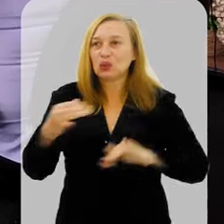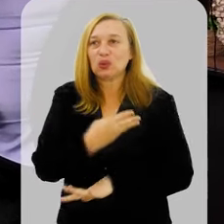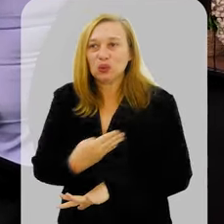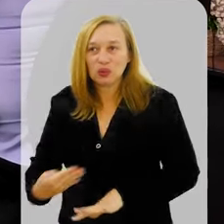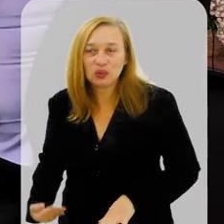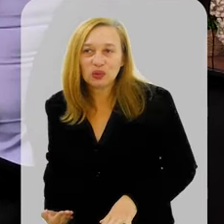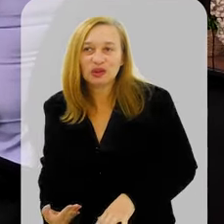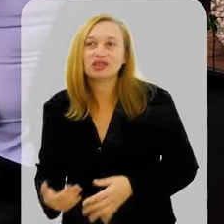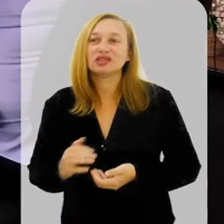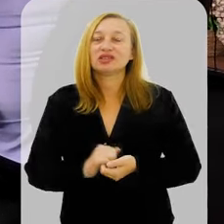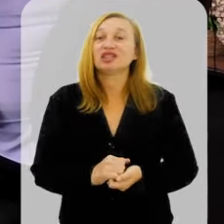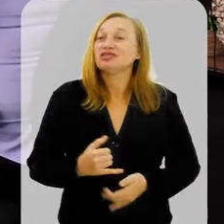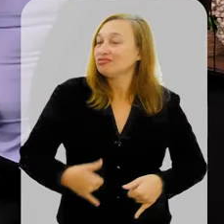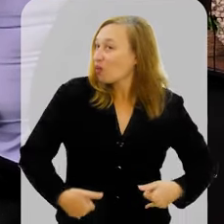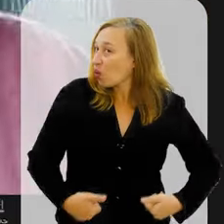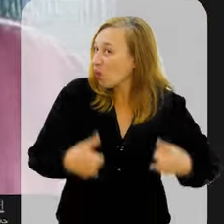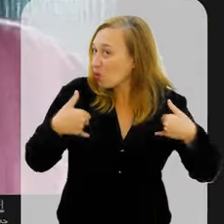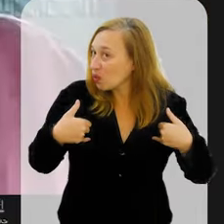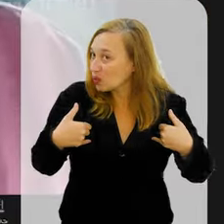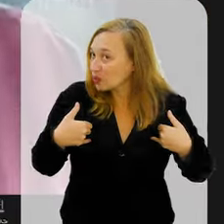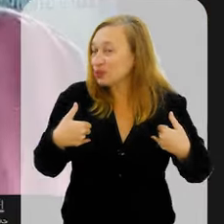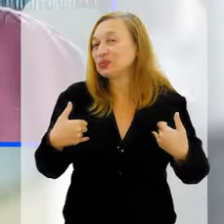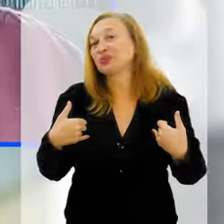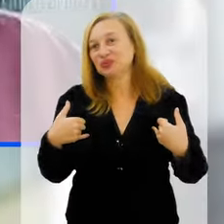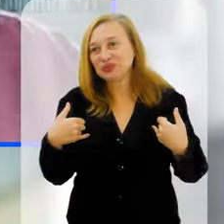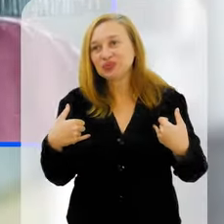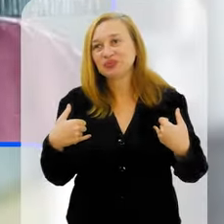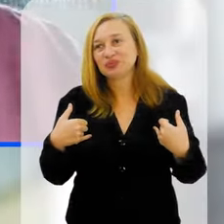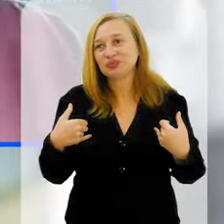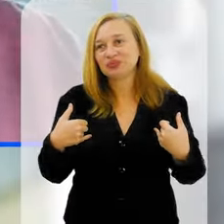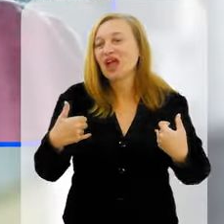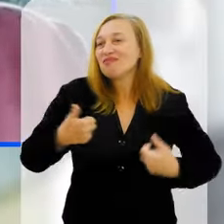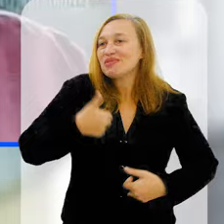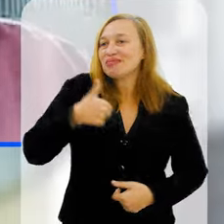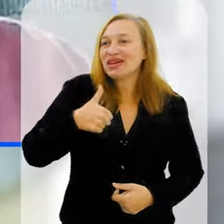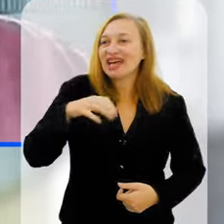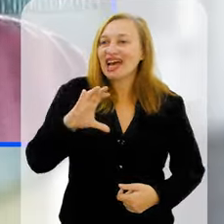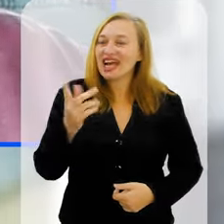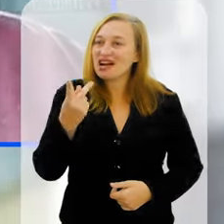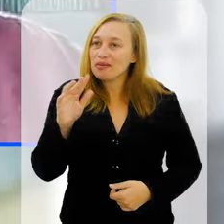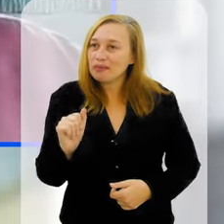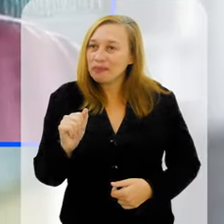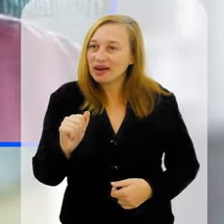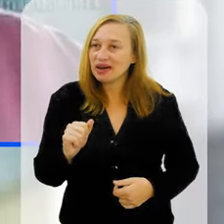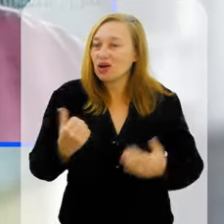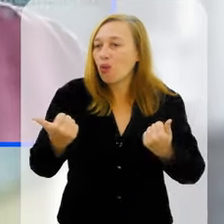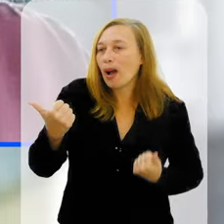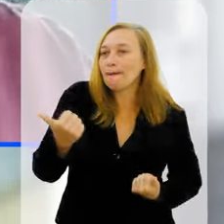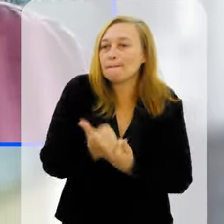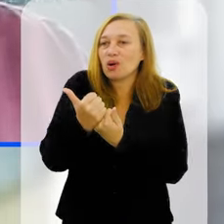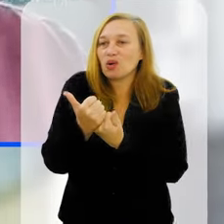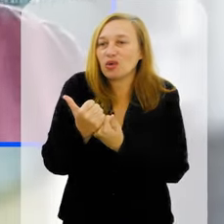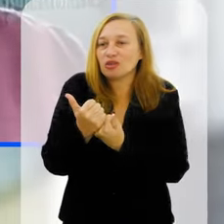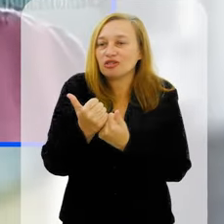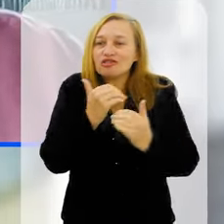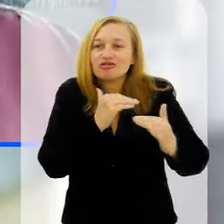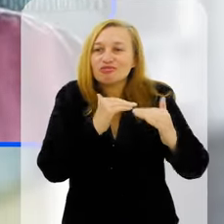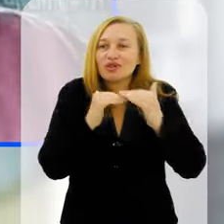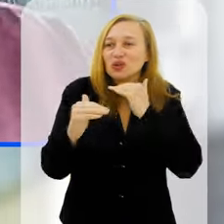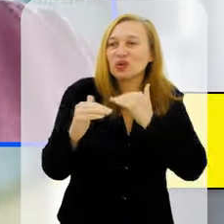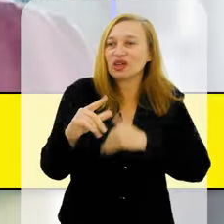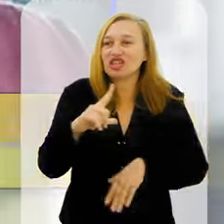que intensificar as campanhas públicas, né, as campanhas governamentais. Eu tenho muito orgulho de ter deflagrado a primeira campanha